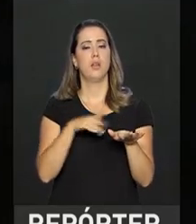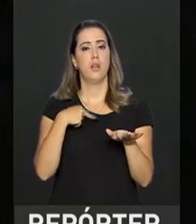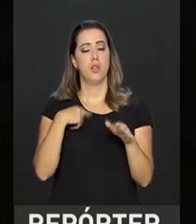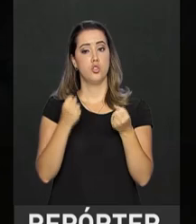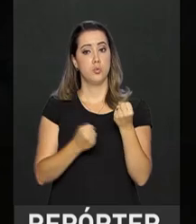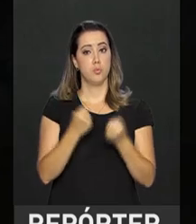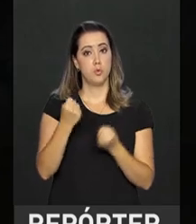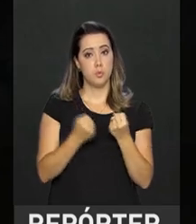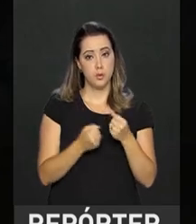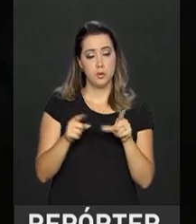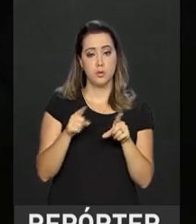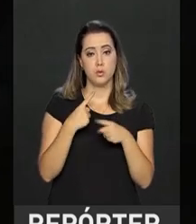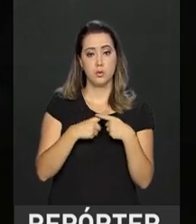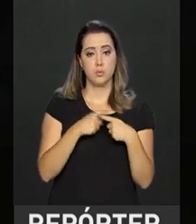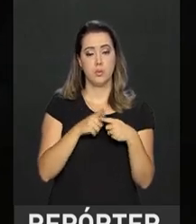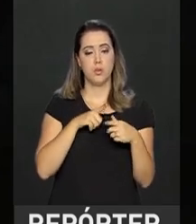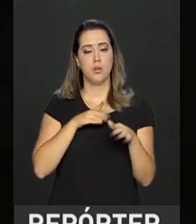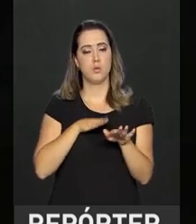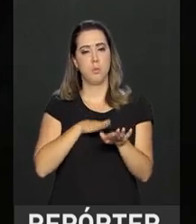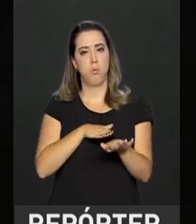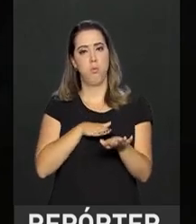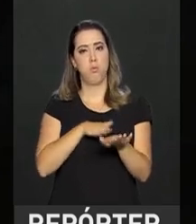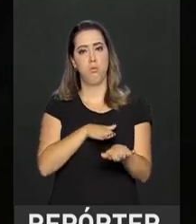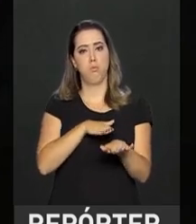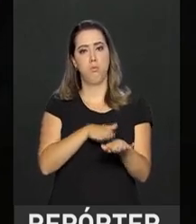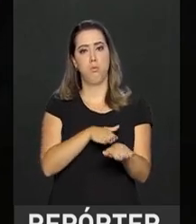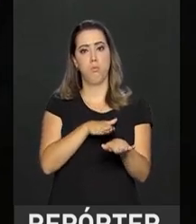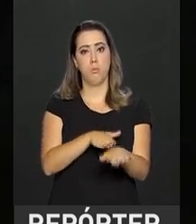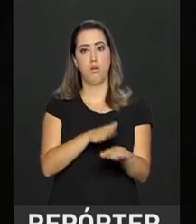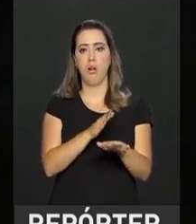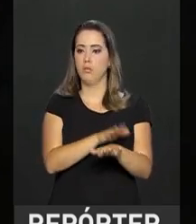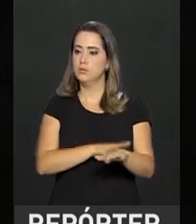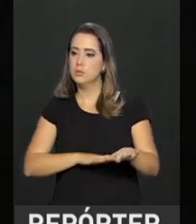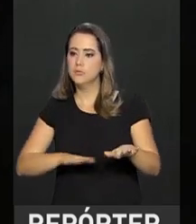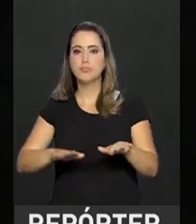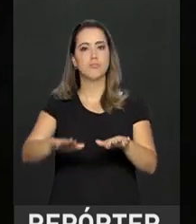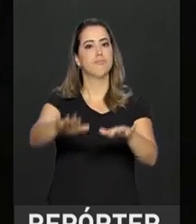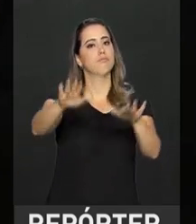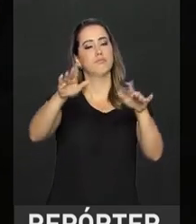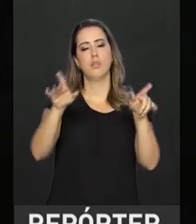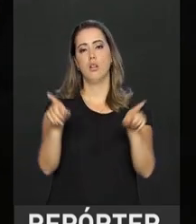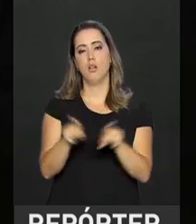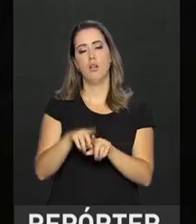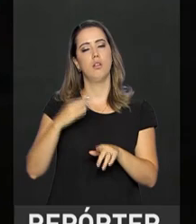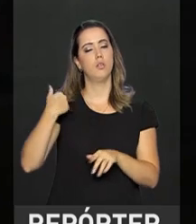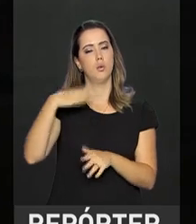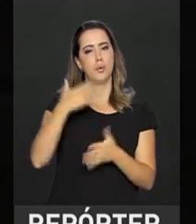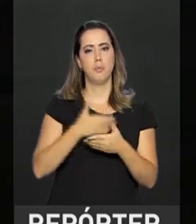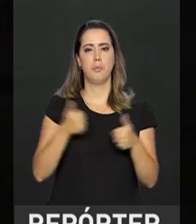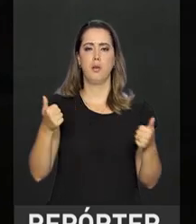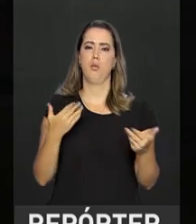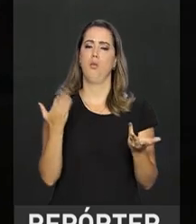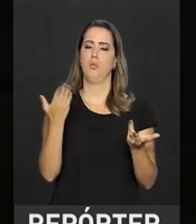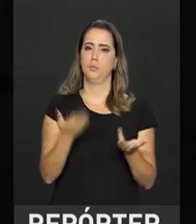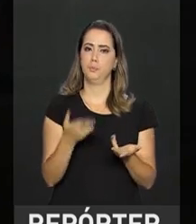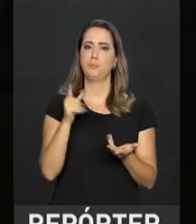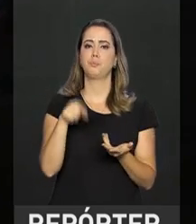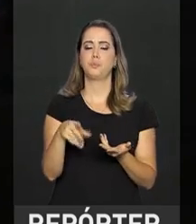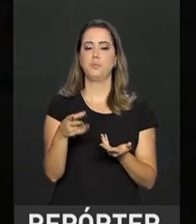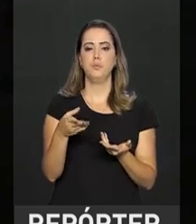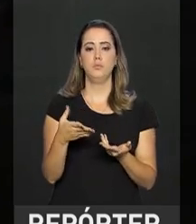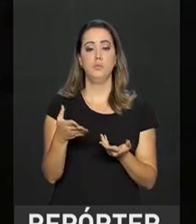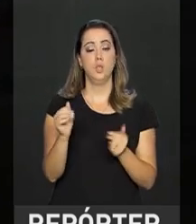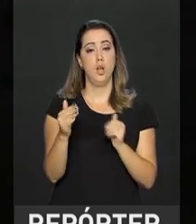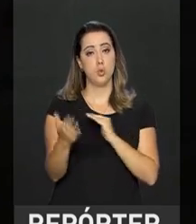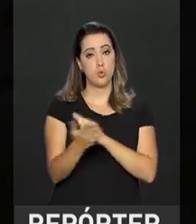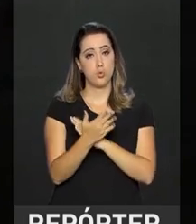gente ficava muito travado, perdia tempo. E com essa duplicação realmente vem